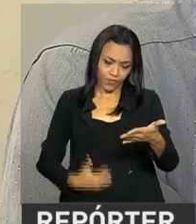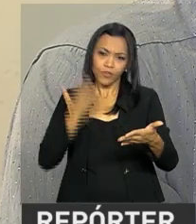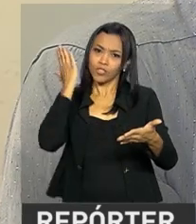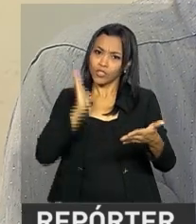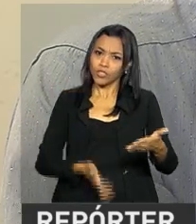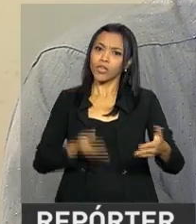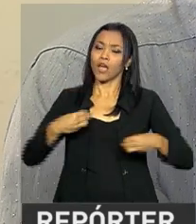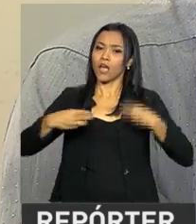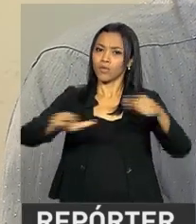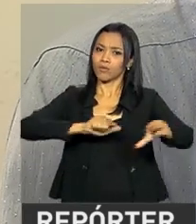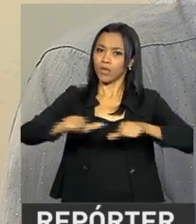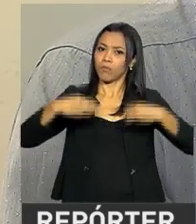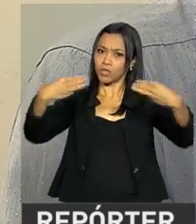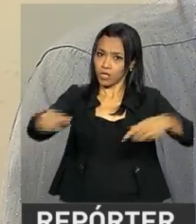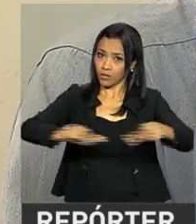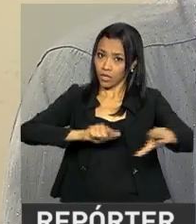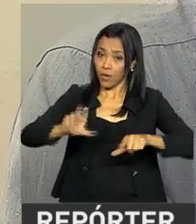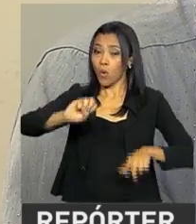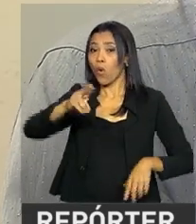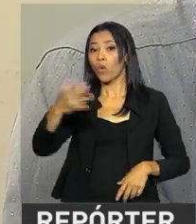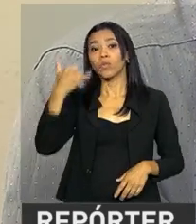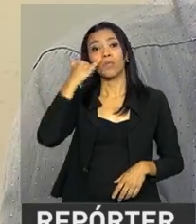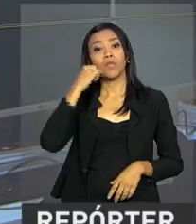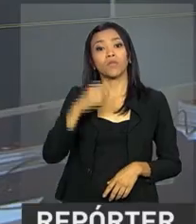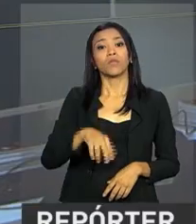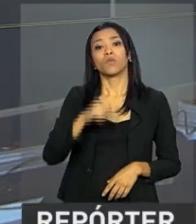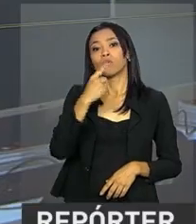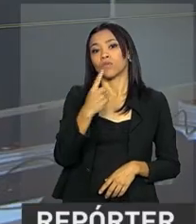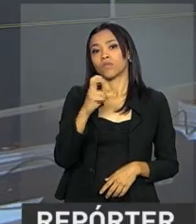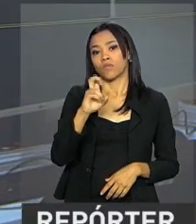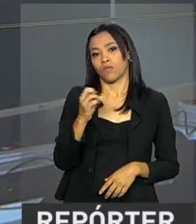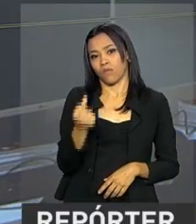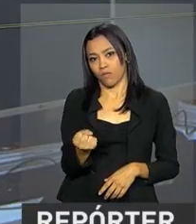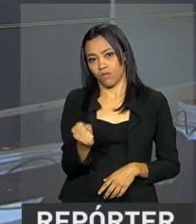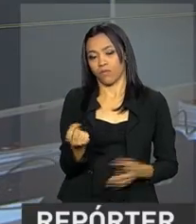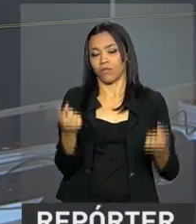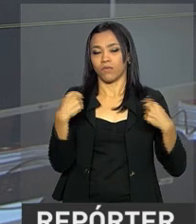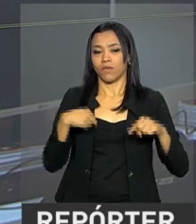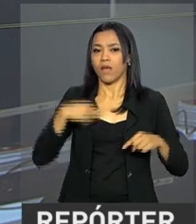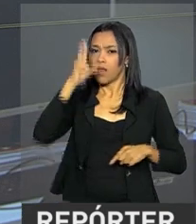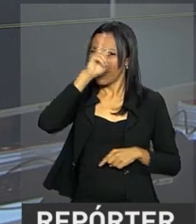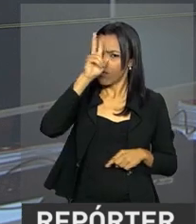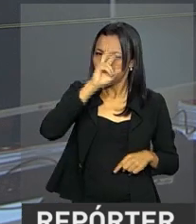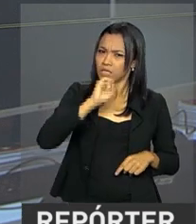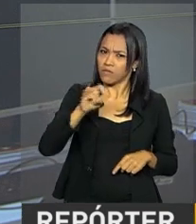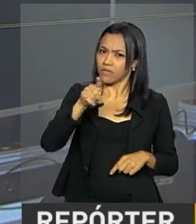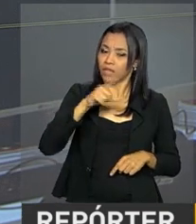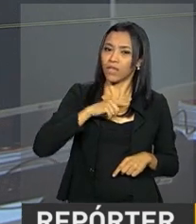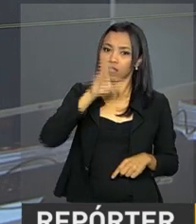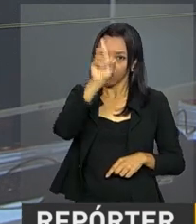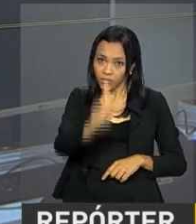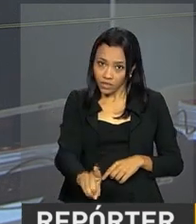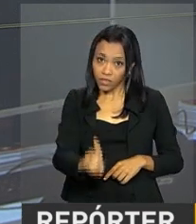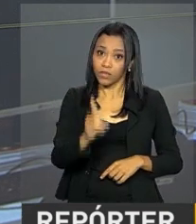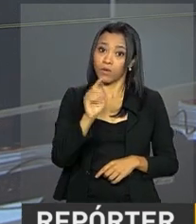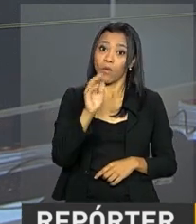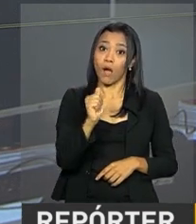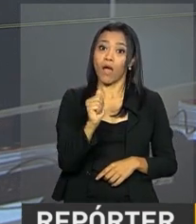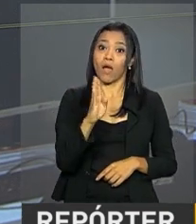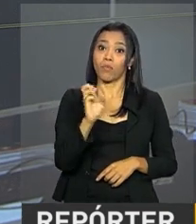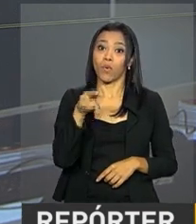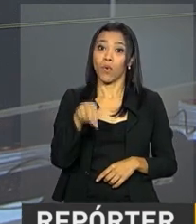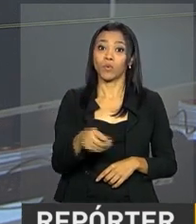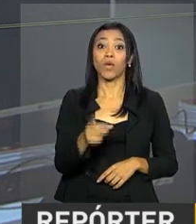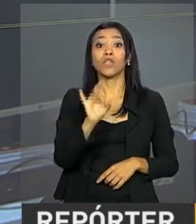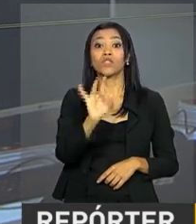do Trabalho ou mesmo por meio do telefone 58. Lembrando que para saber se você tem direito ao abono salarial, basta ligar